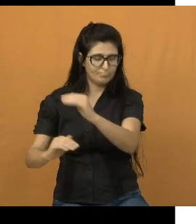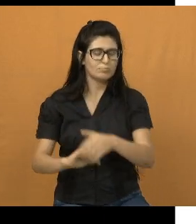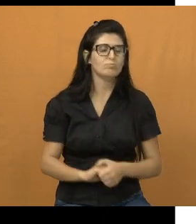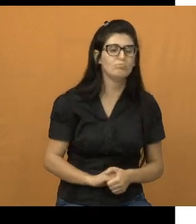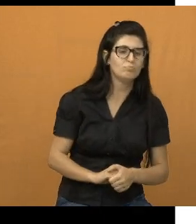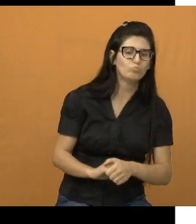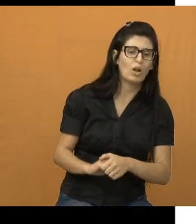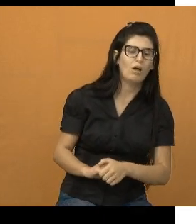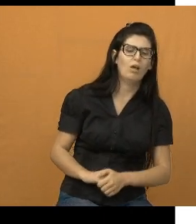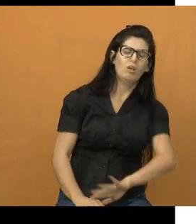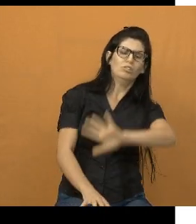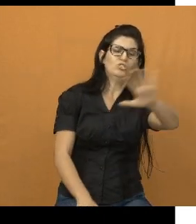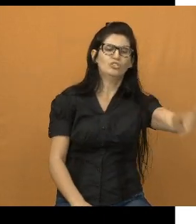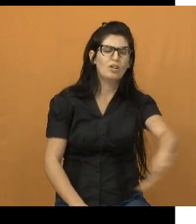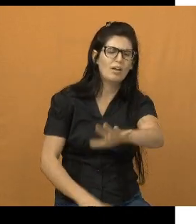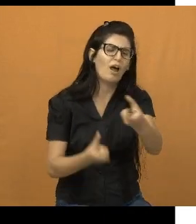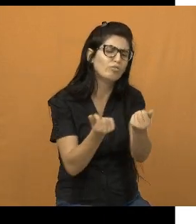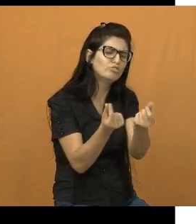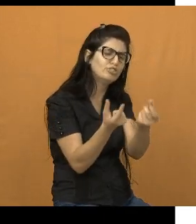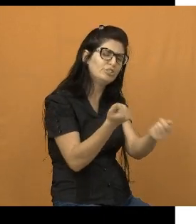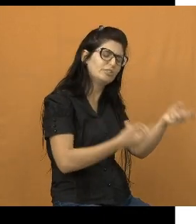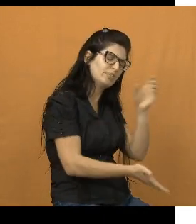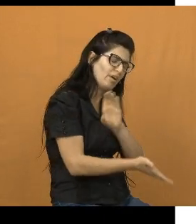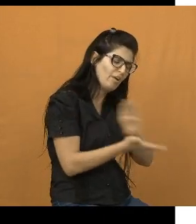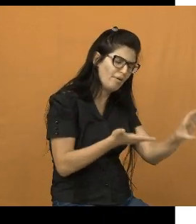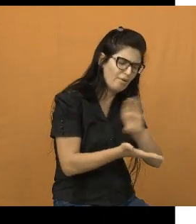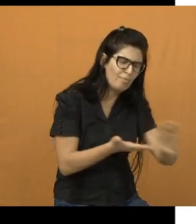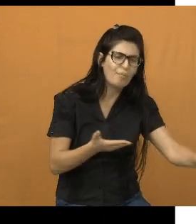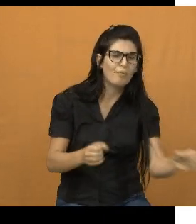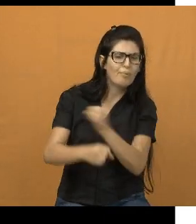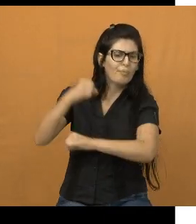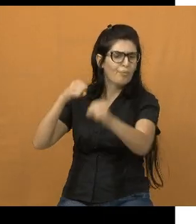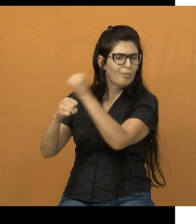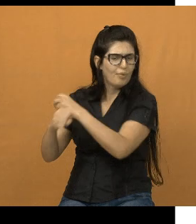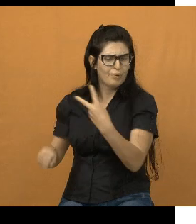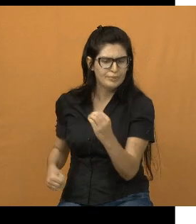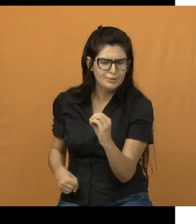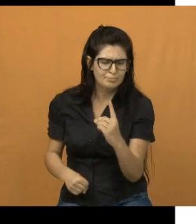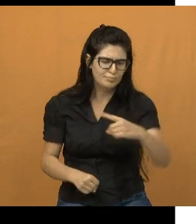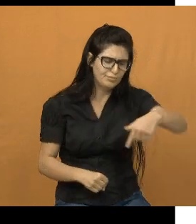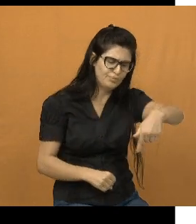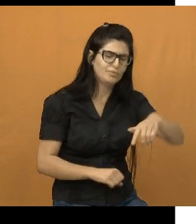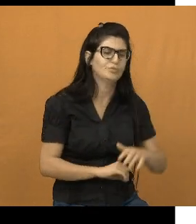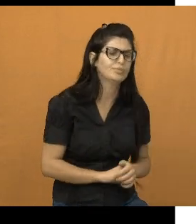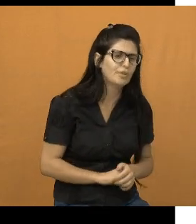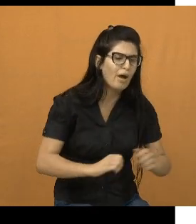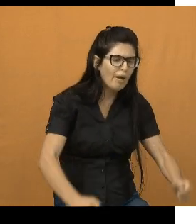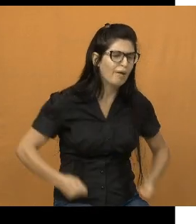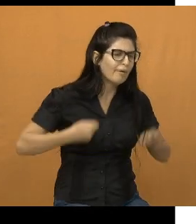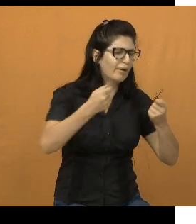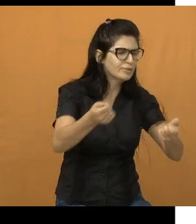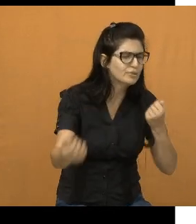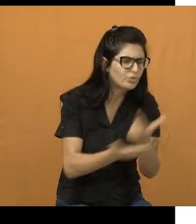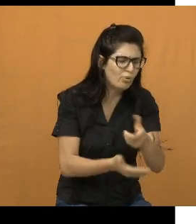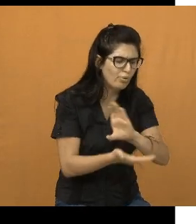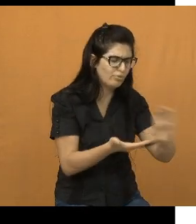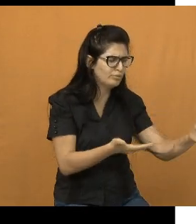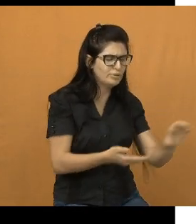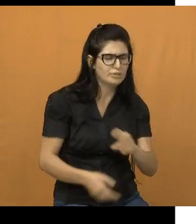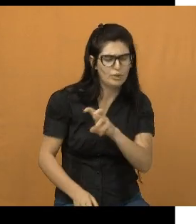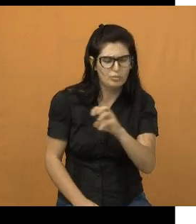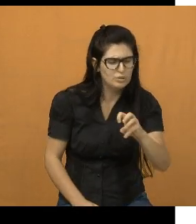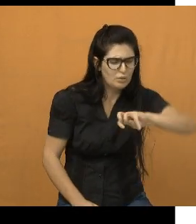Aplicação geral dos recursos em 2017, no ano aí, pessoal em cargos, nós gastamos 55 milhões